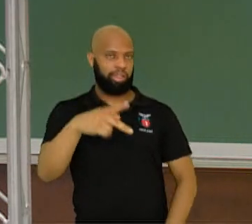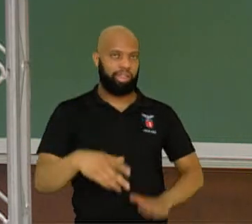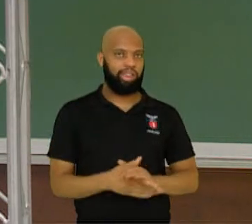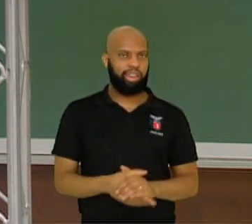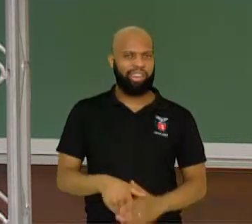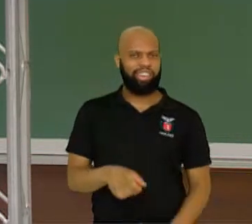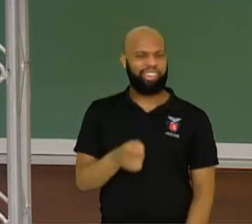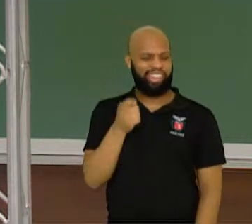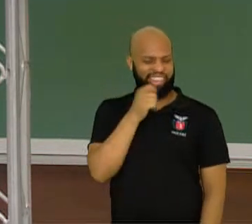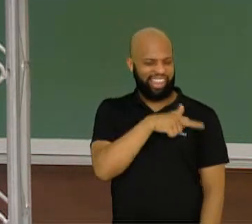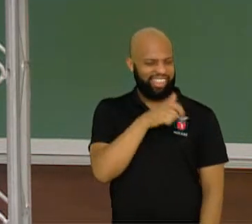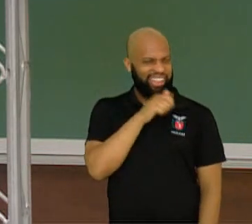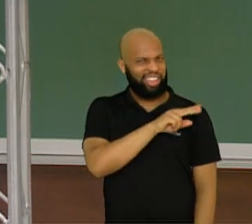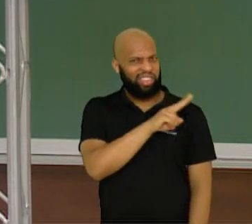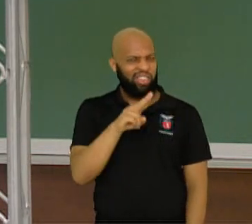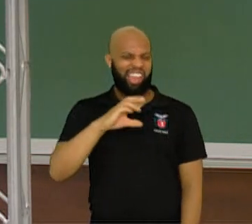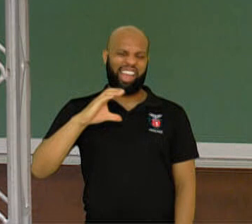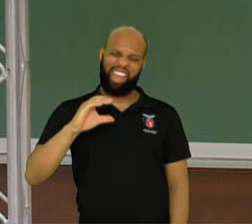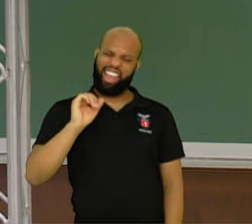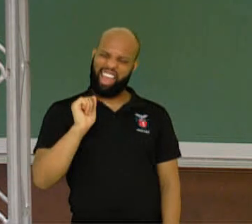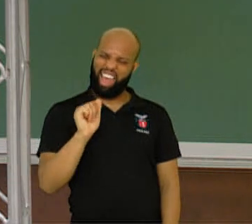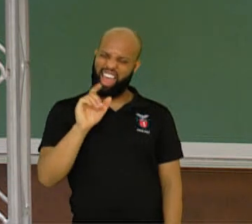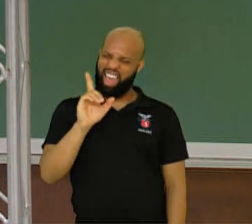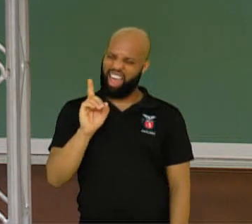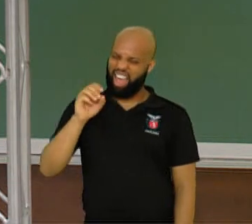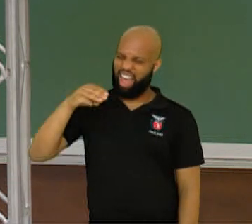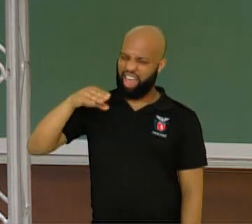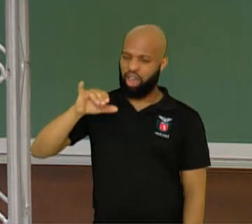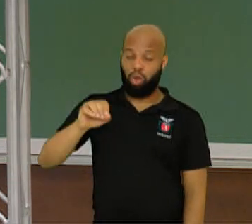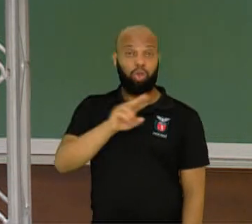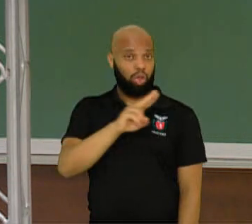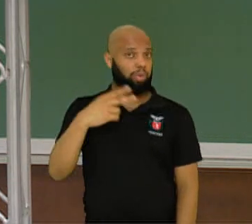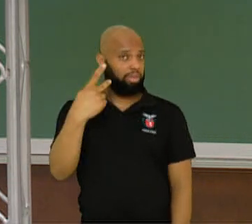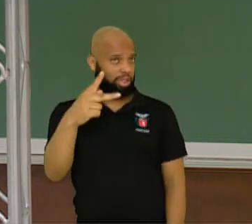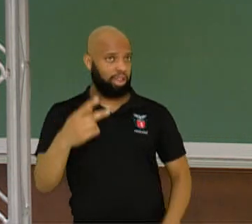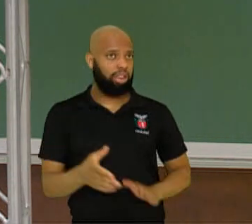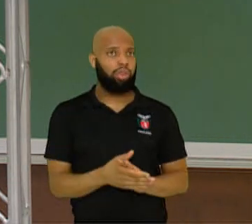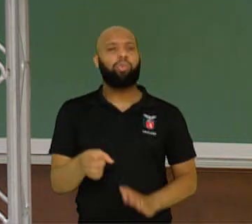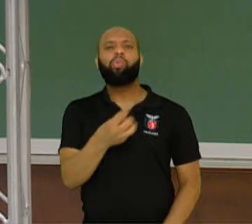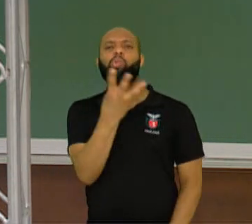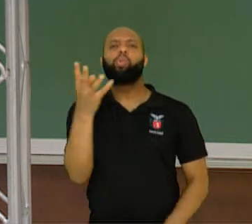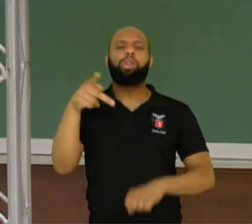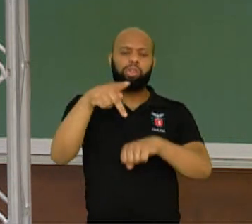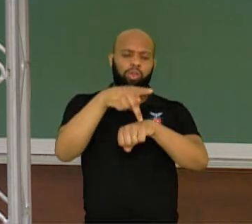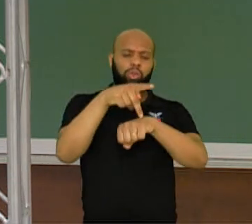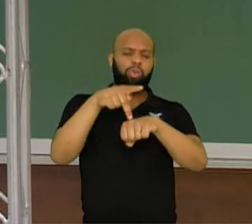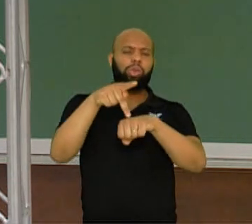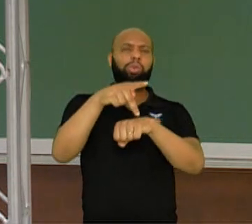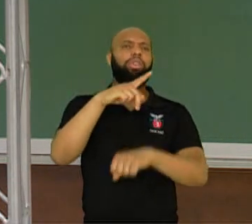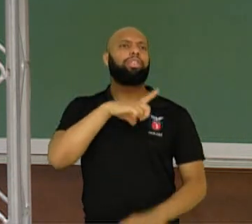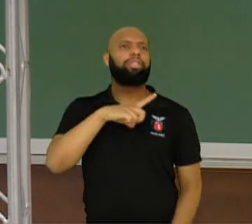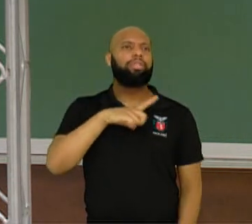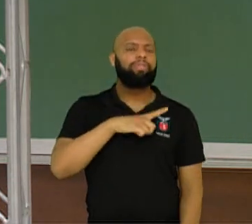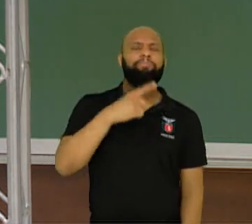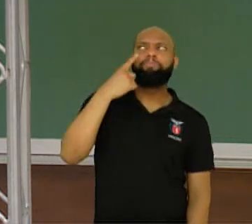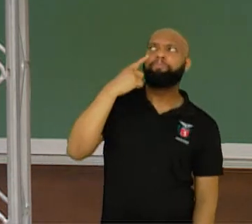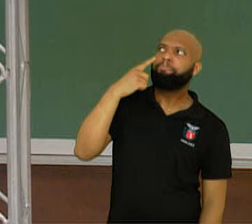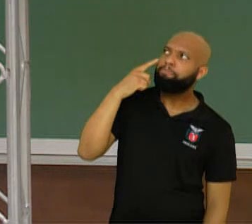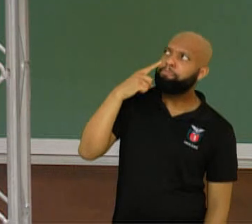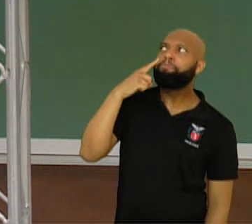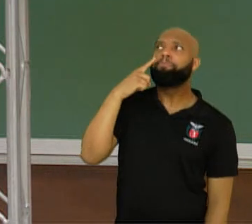Nome engraçado, diferente, né? Cádmio. Mas é o nome dele. E quantos prótons ele possui?